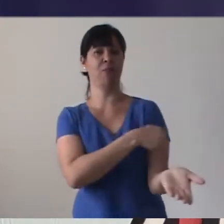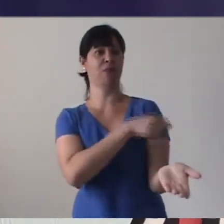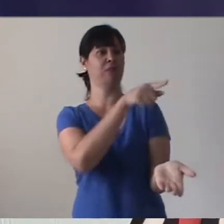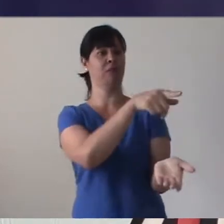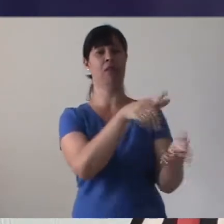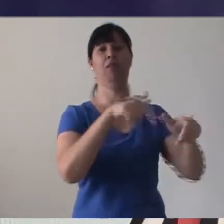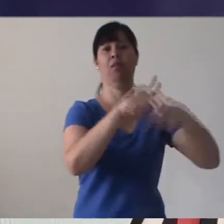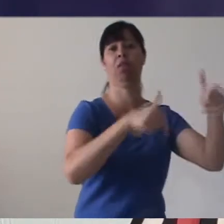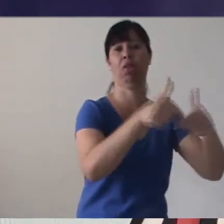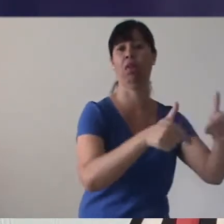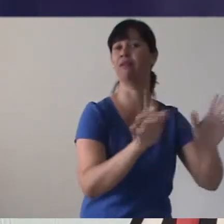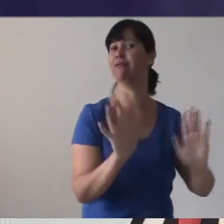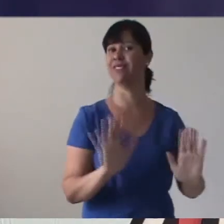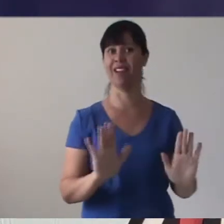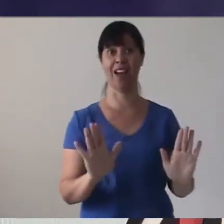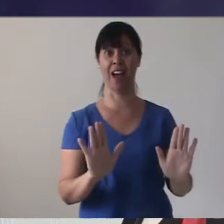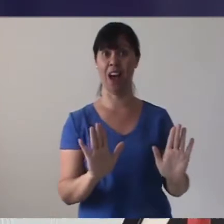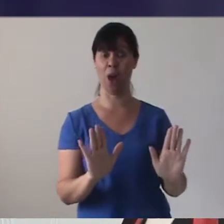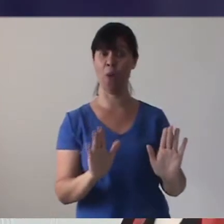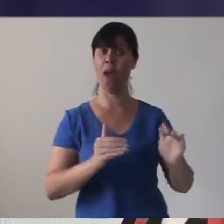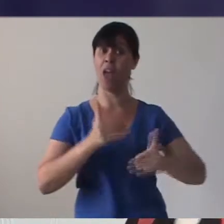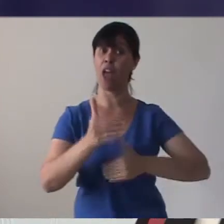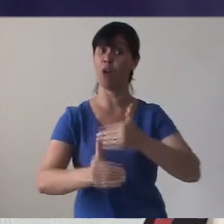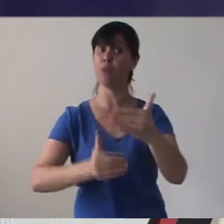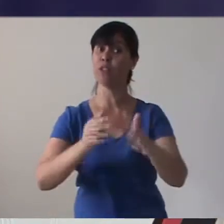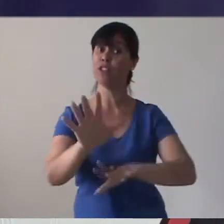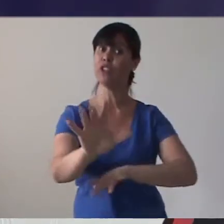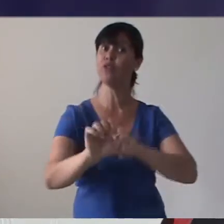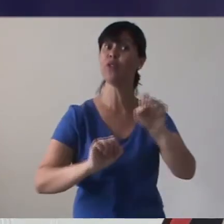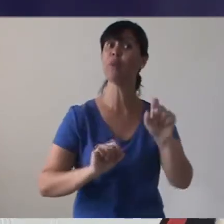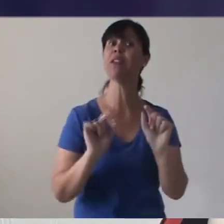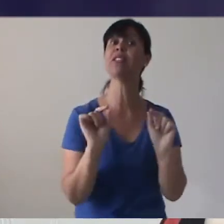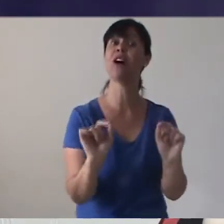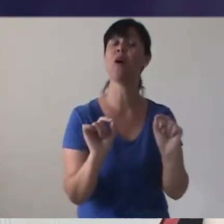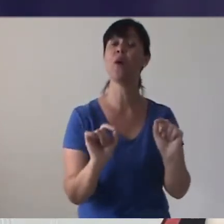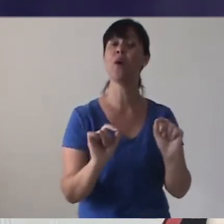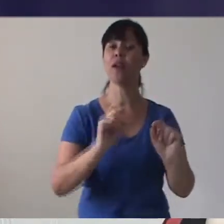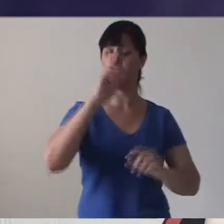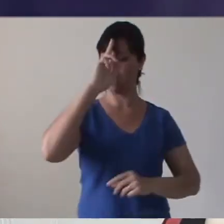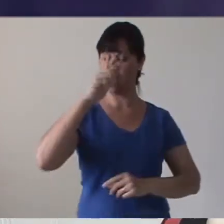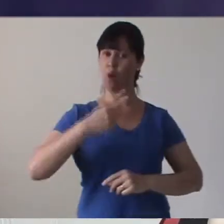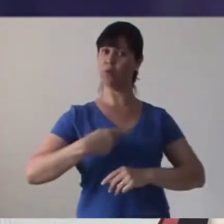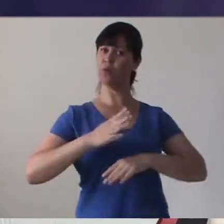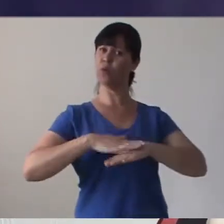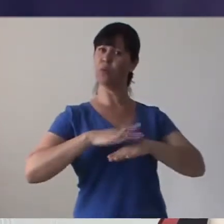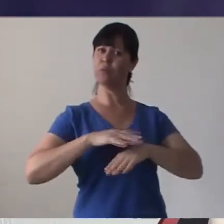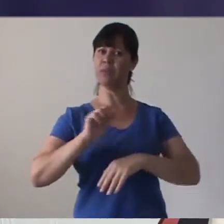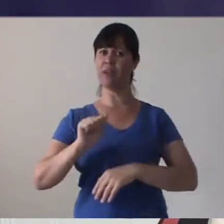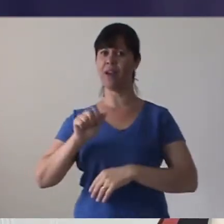de formação, de autonomia, né, do aluno, de amadurecimento